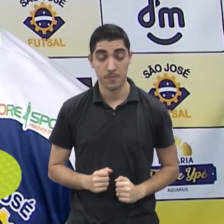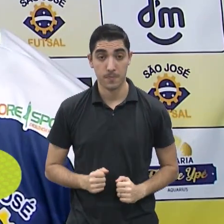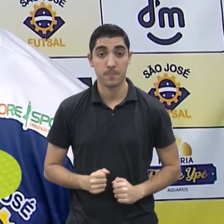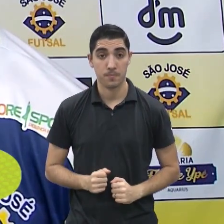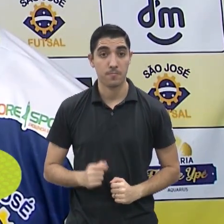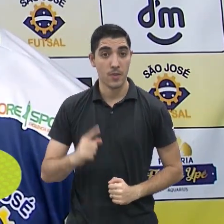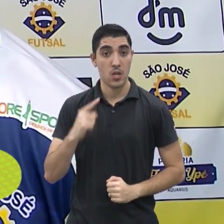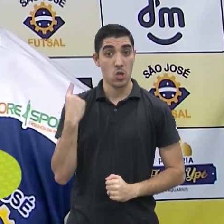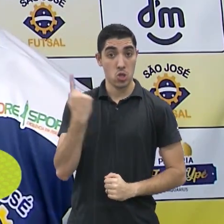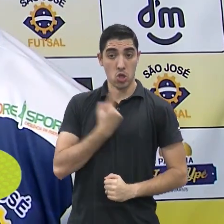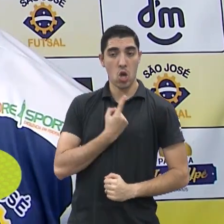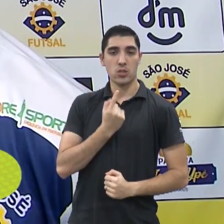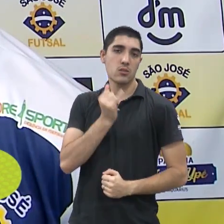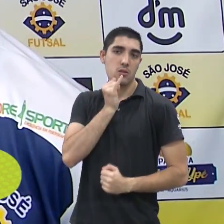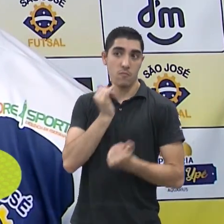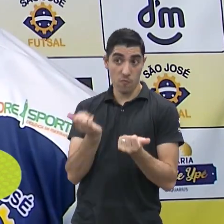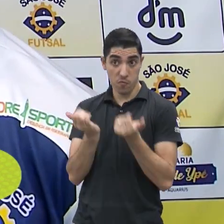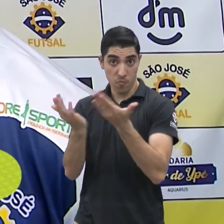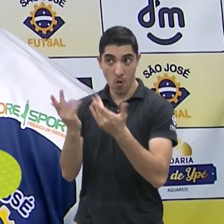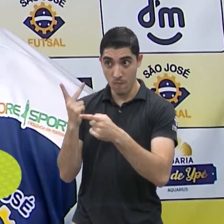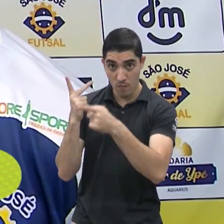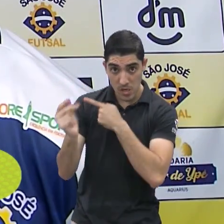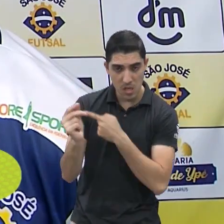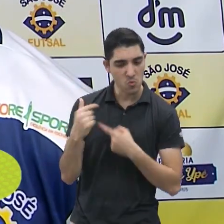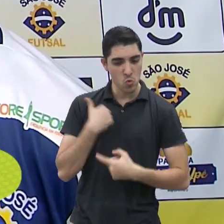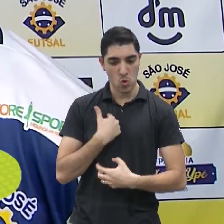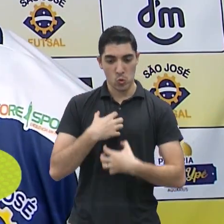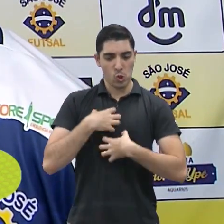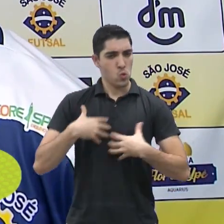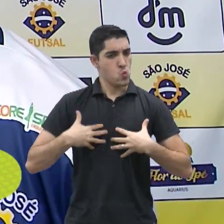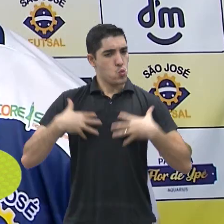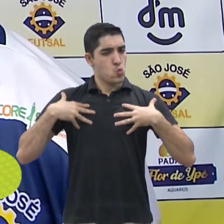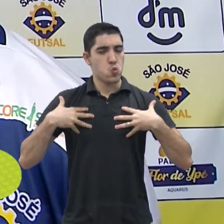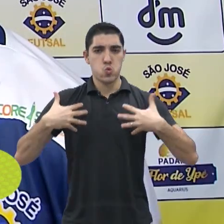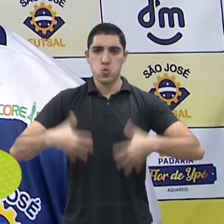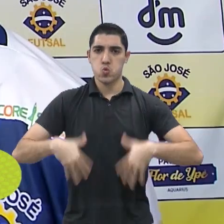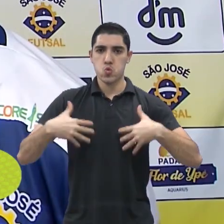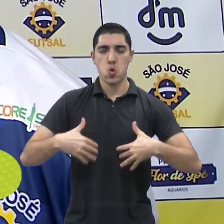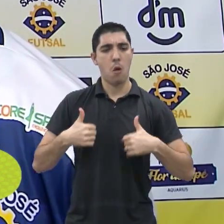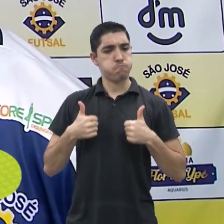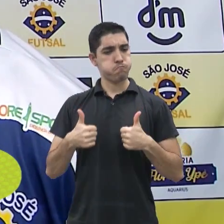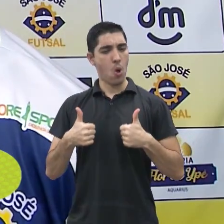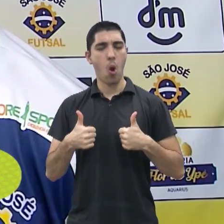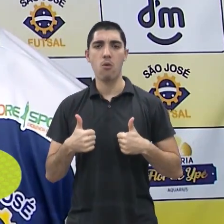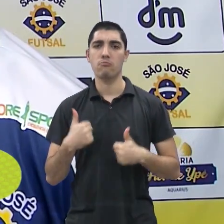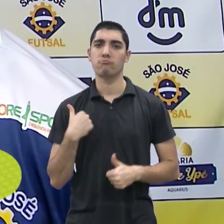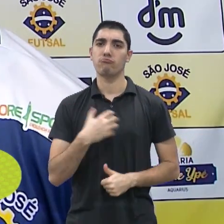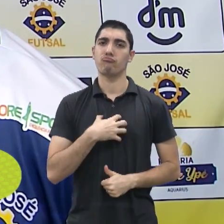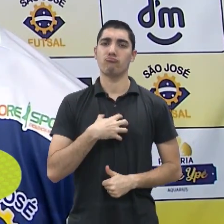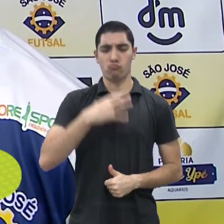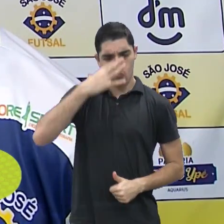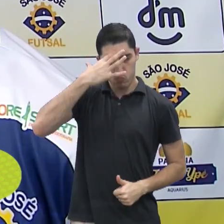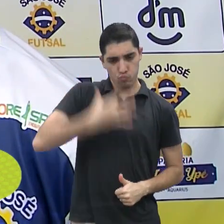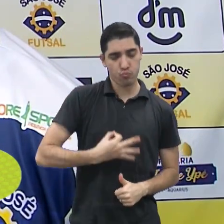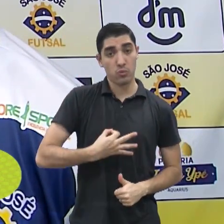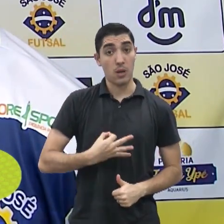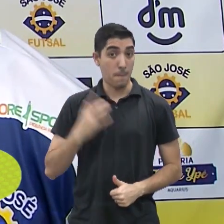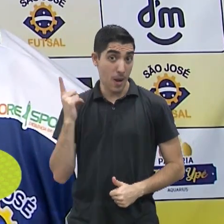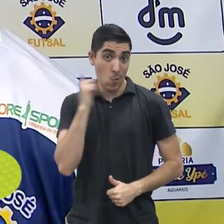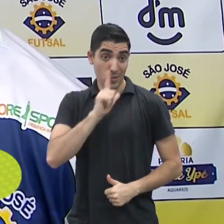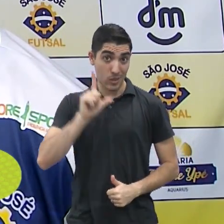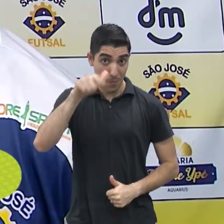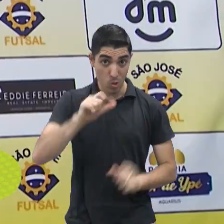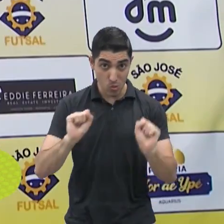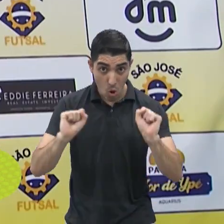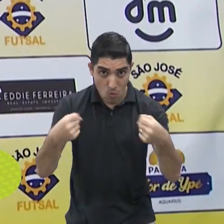na casa deles, aumenta a nossa moral, aumenta nossa imagem e faz com que a gente chegue melhor